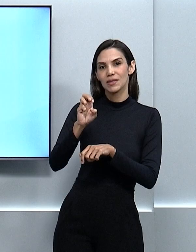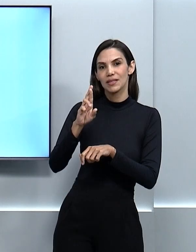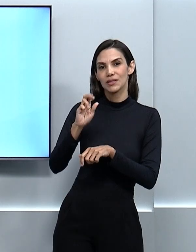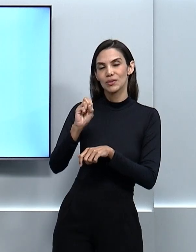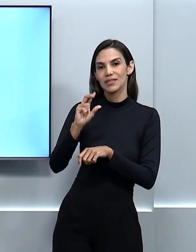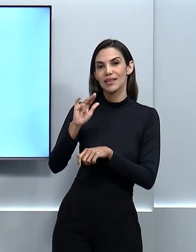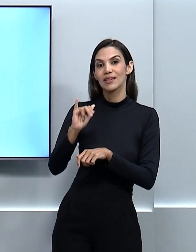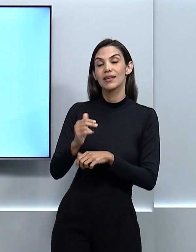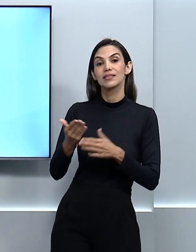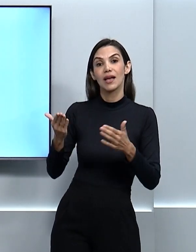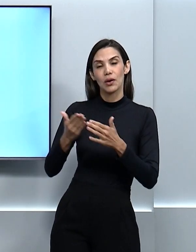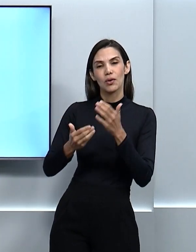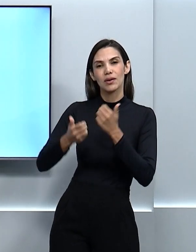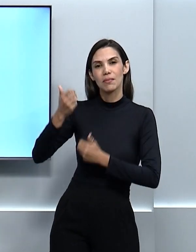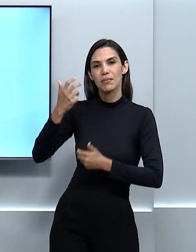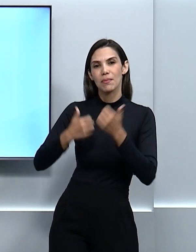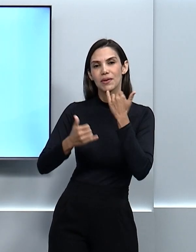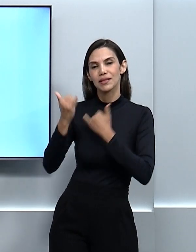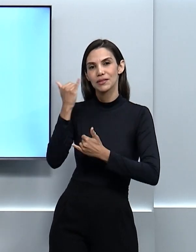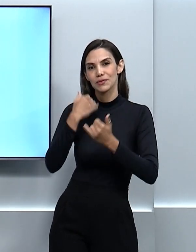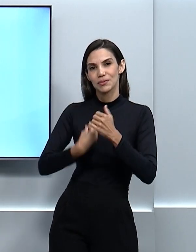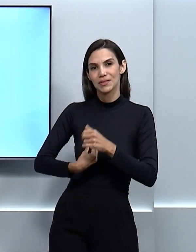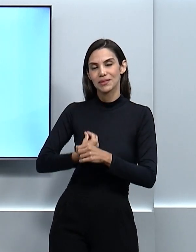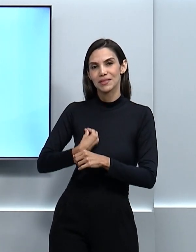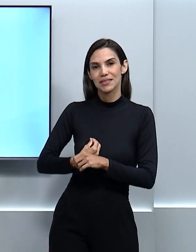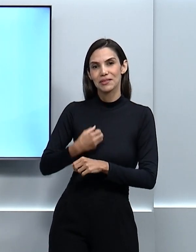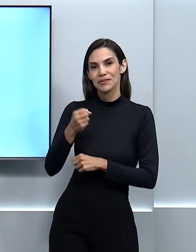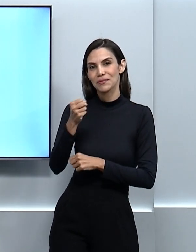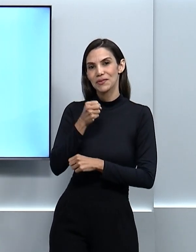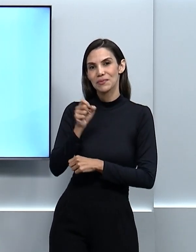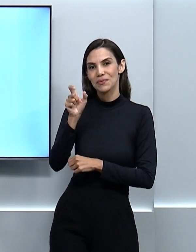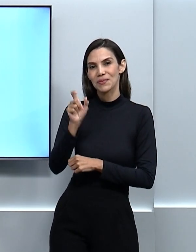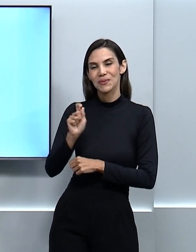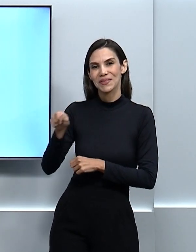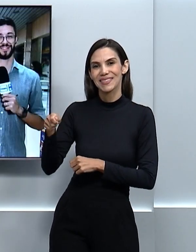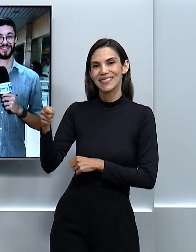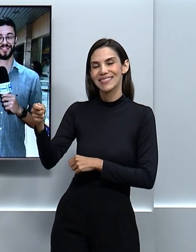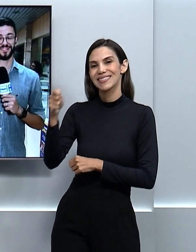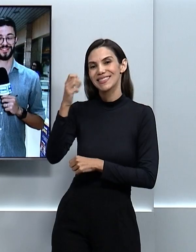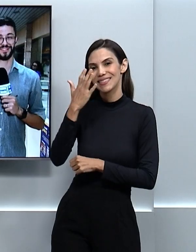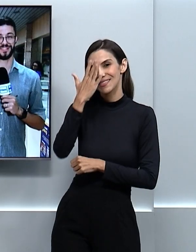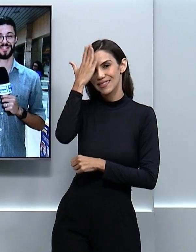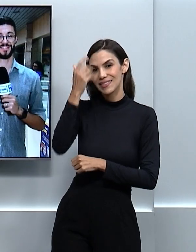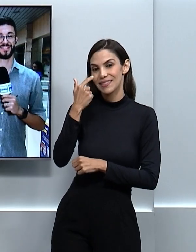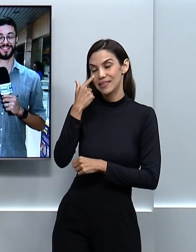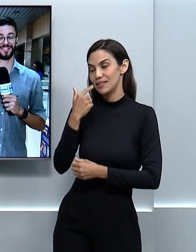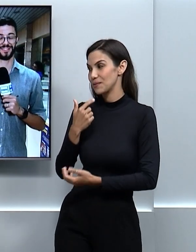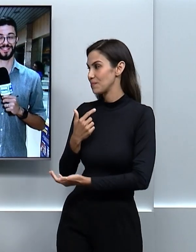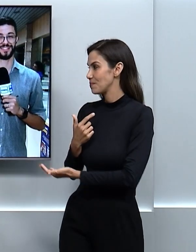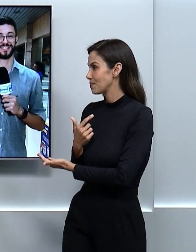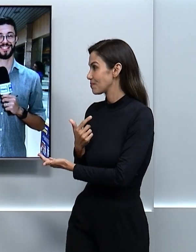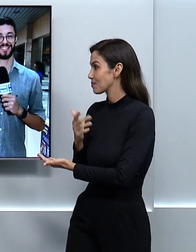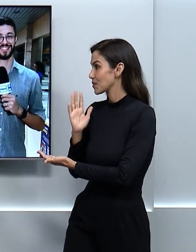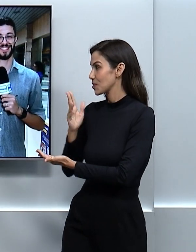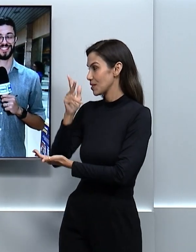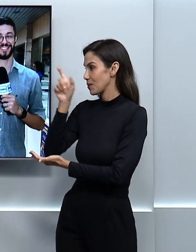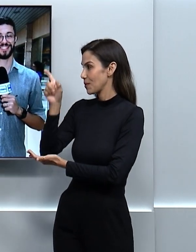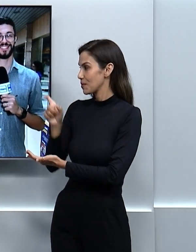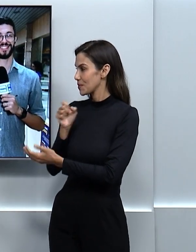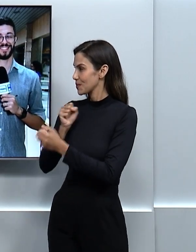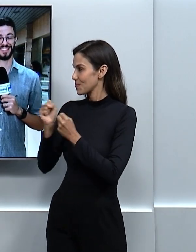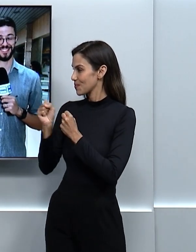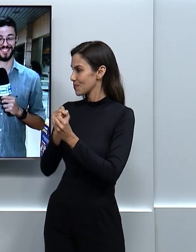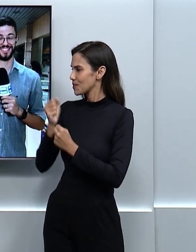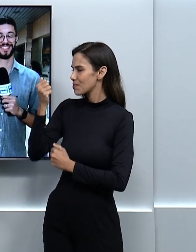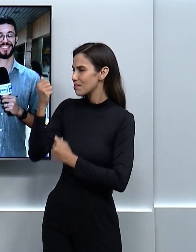mais informações ao vivo agora é o repórter Stanley Brenner. Ele vai aparecer aqui na nossa tela já com a entrevistada a postos